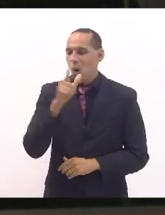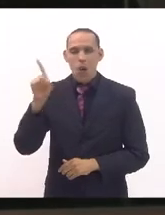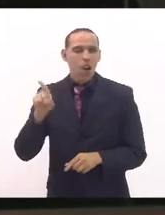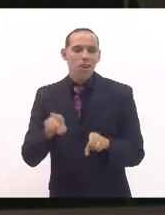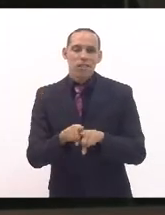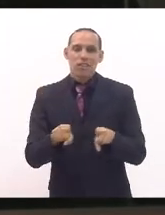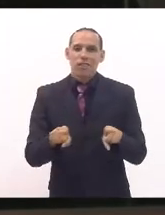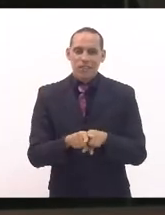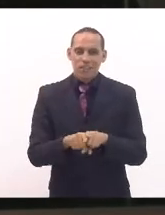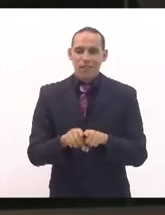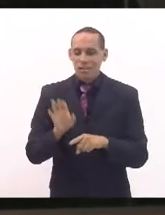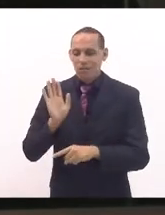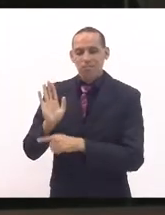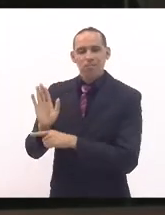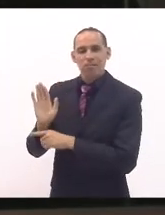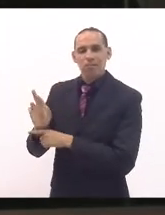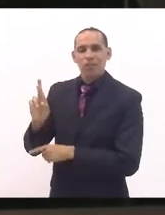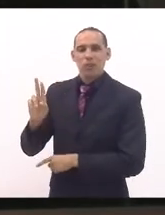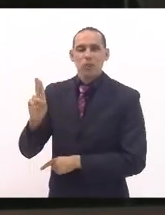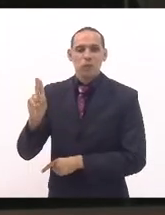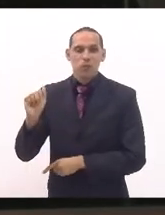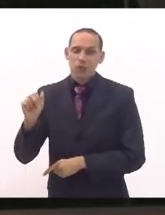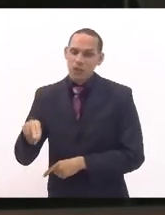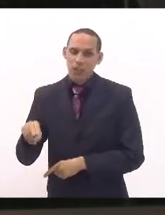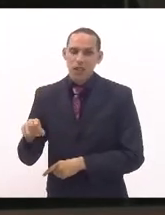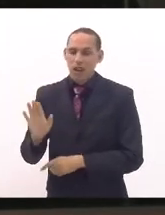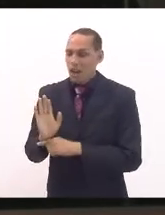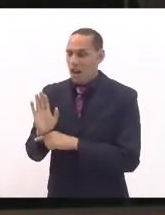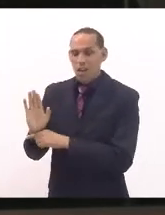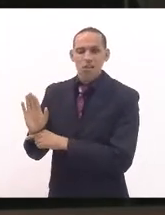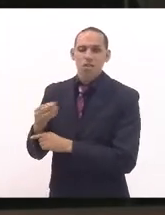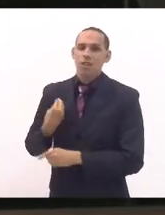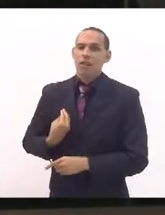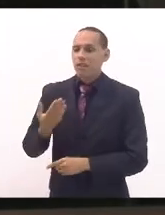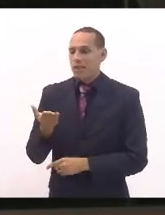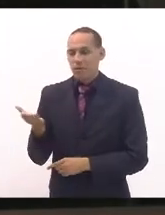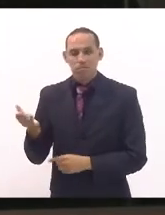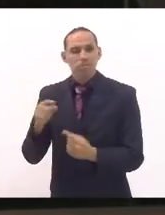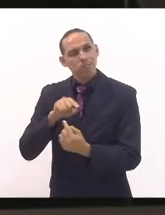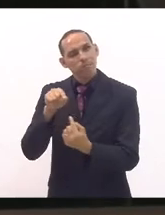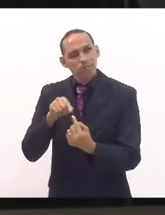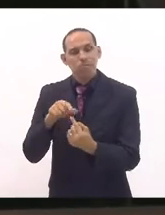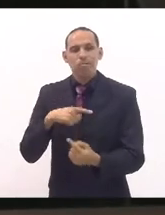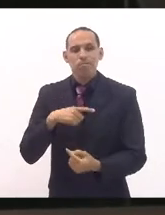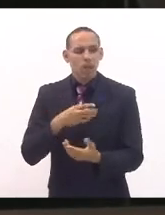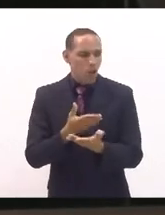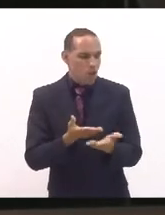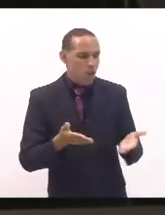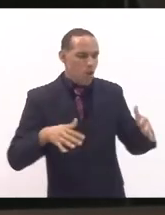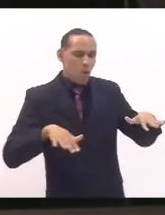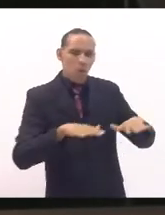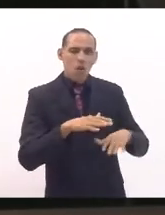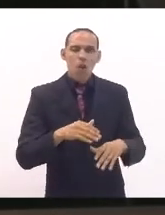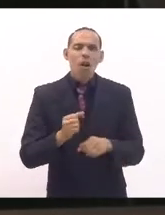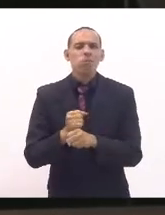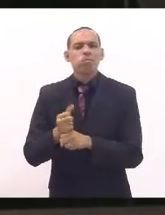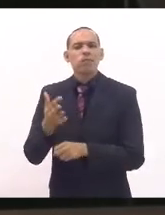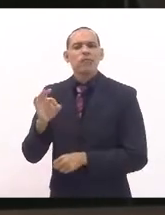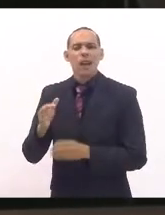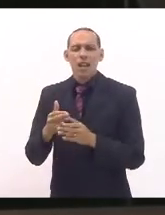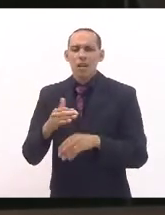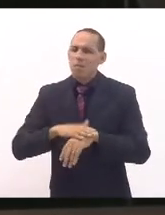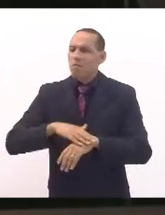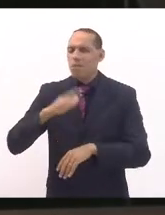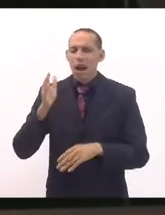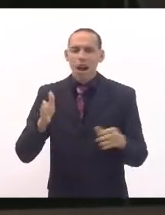que ajudaram o Juan e tentaram dar um sentido para a vida desses jovens. Há mais de 10 anos, as